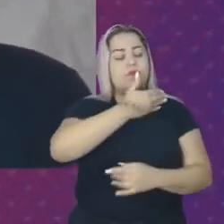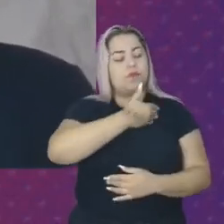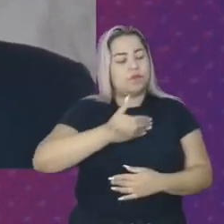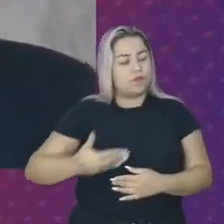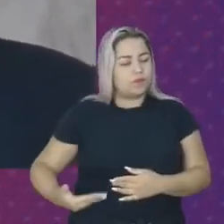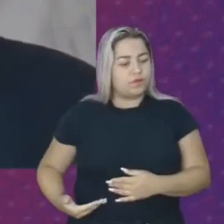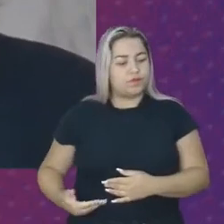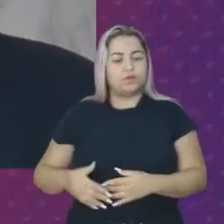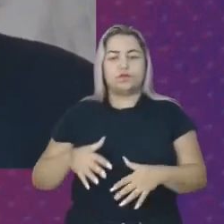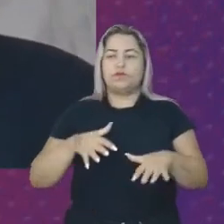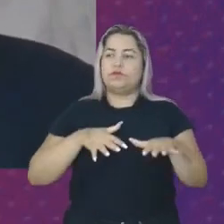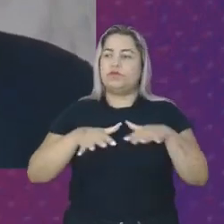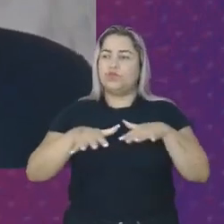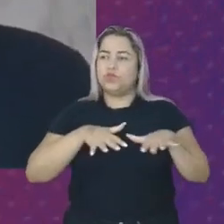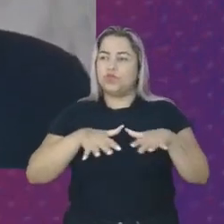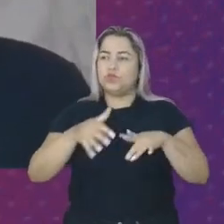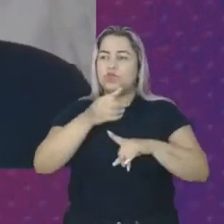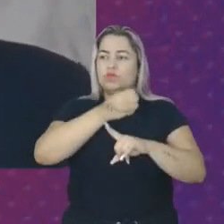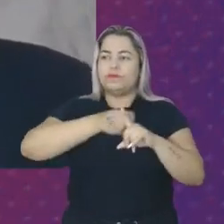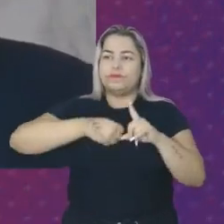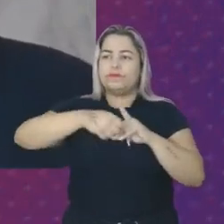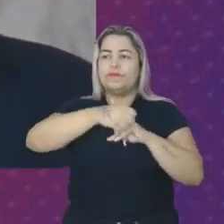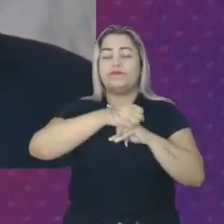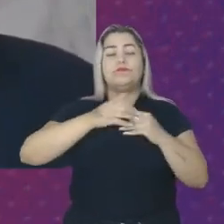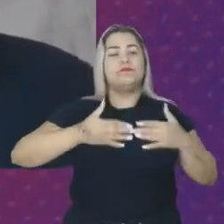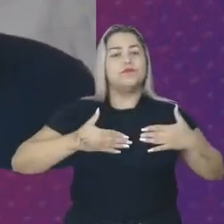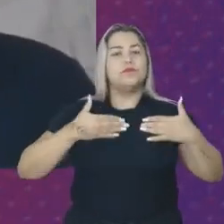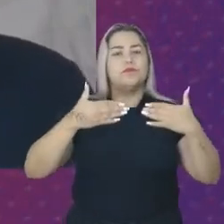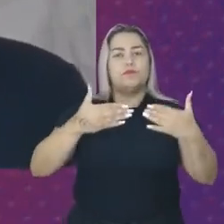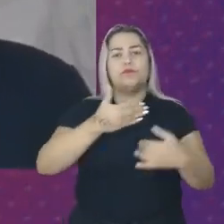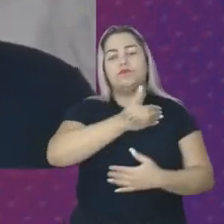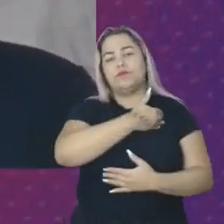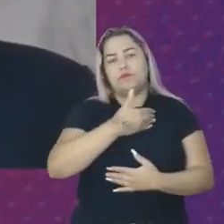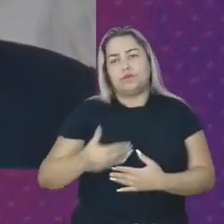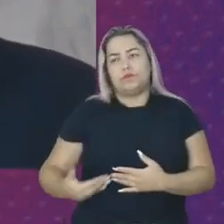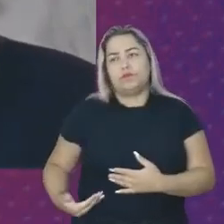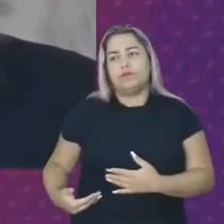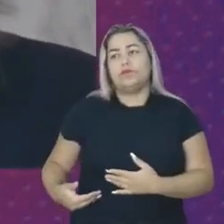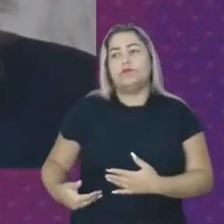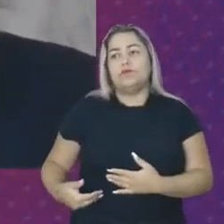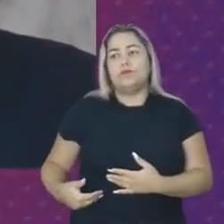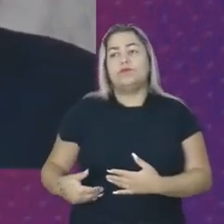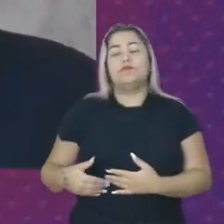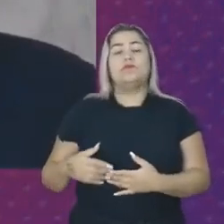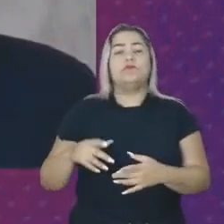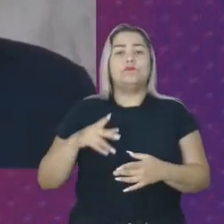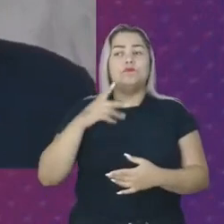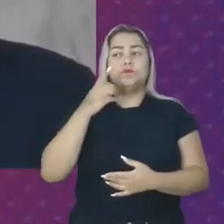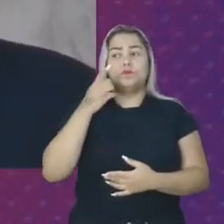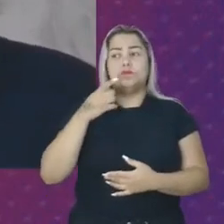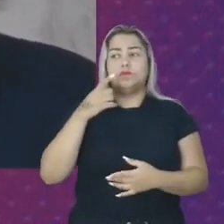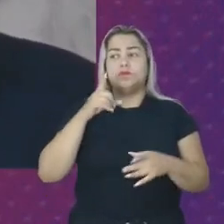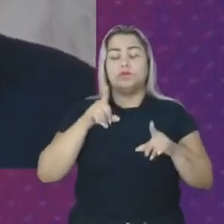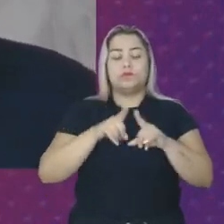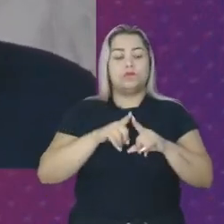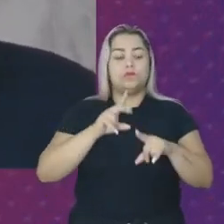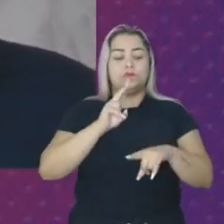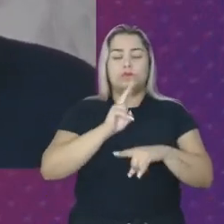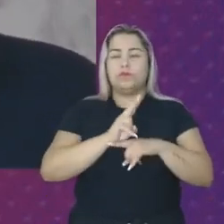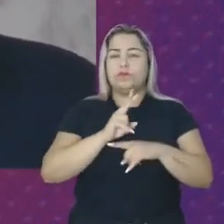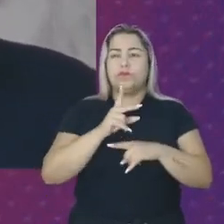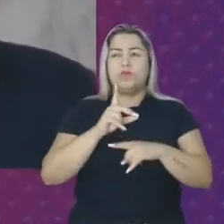governo, movimentos sociais, Ministério Público, Parlamento,